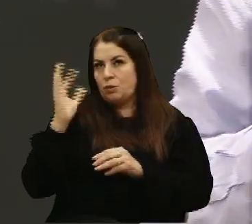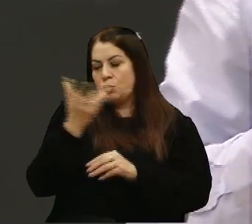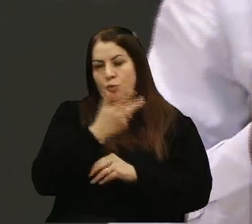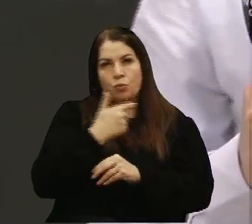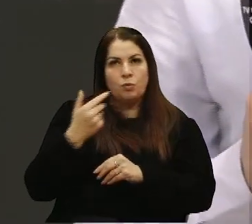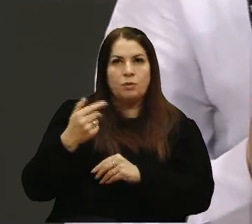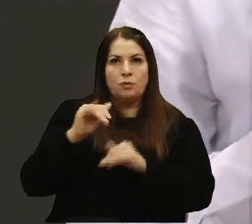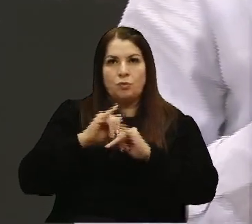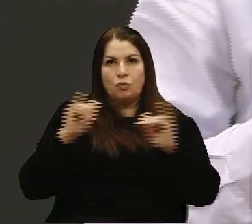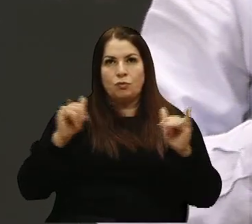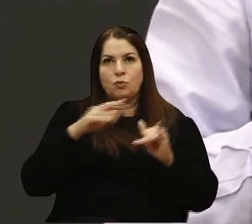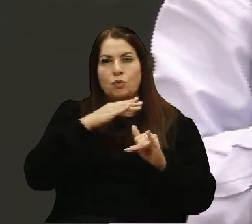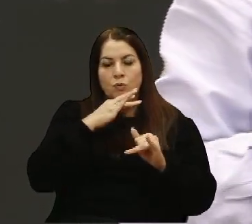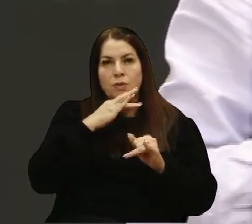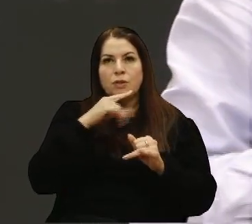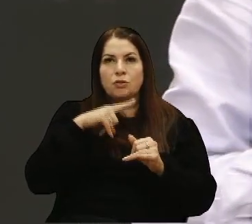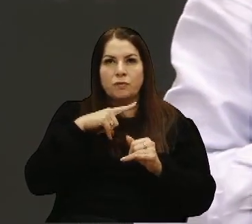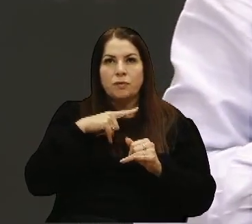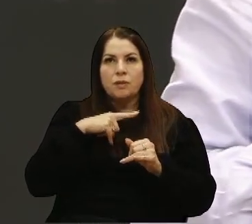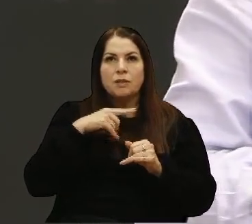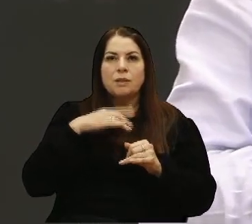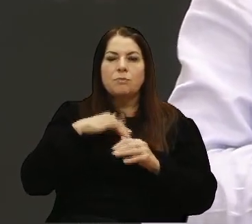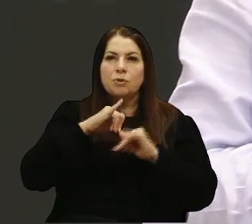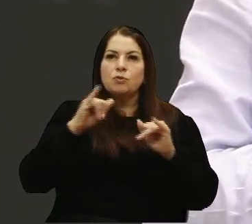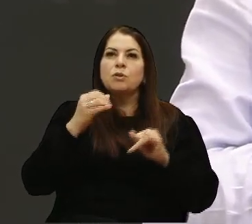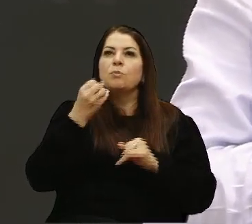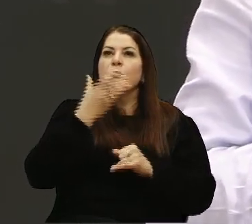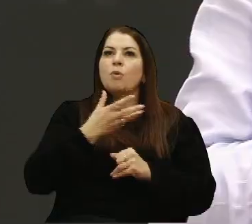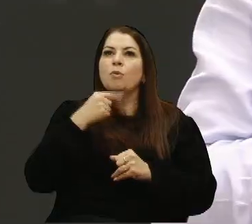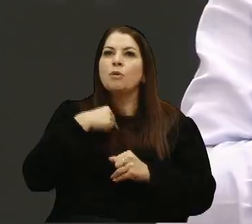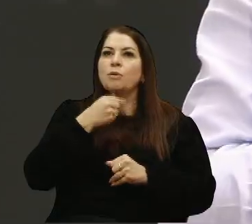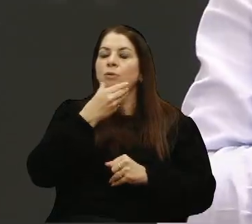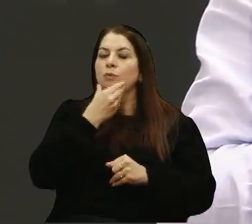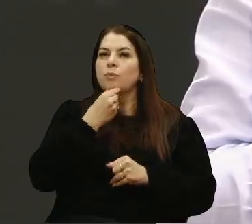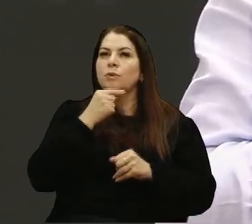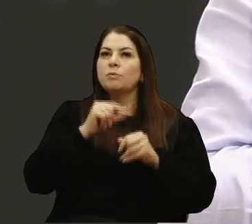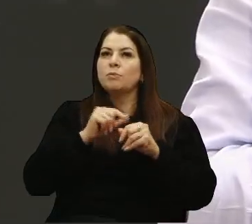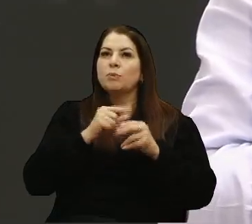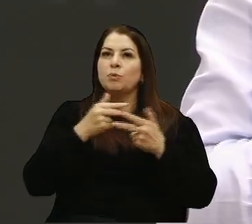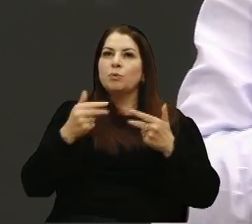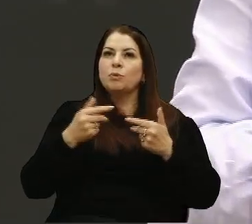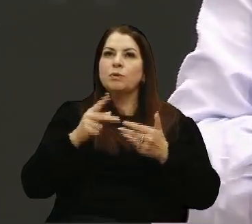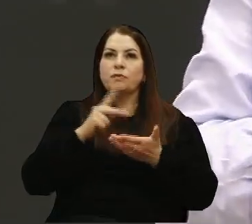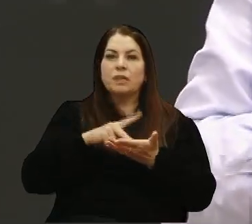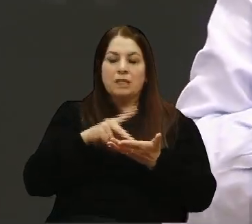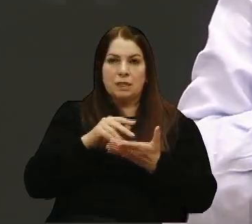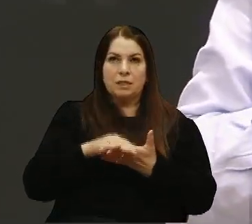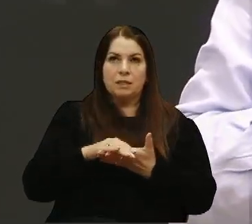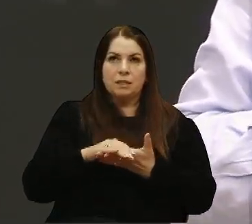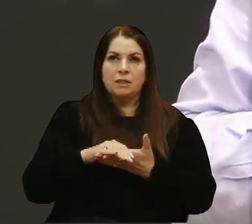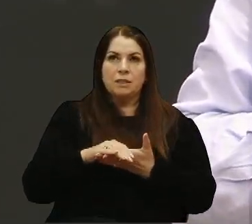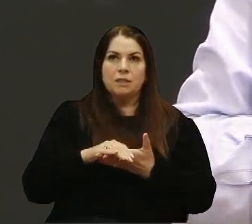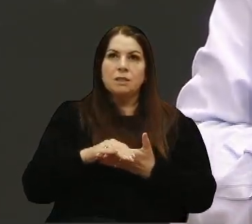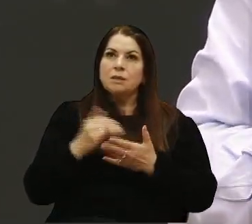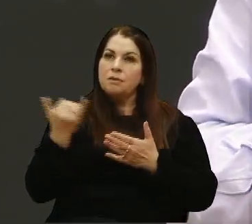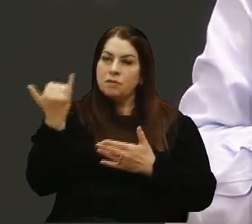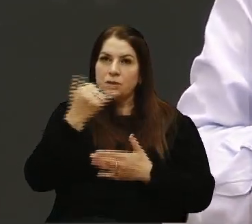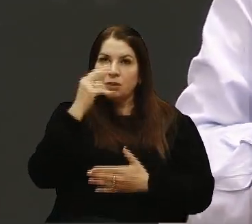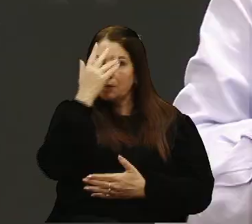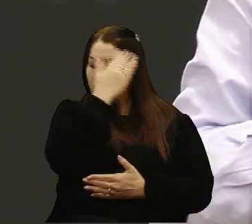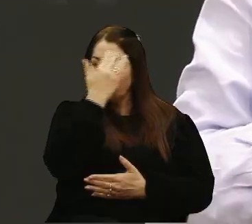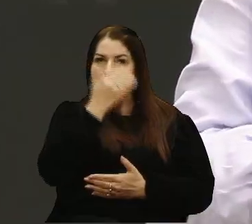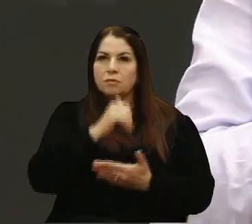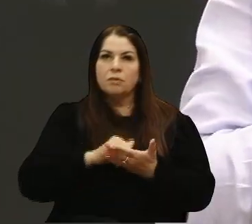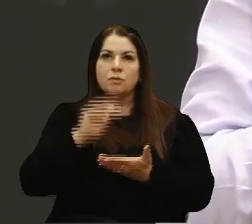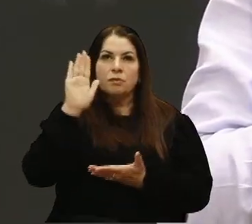essas notícias ruins que eu recebi uma notícia boa, e eu sou um cara que sempre trata as coisas com verdade. Recebi uma sinalização do prefeito Odiló. Peço